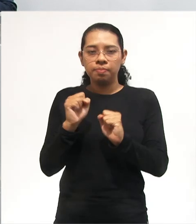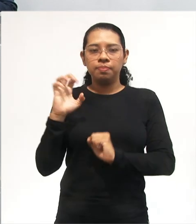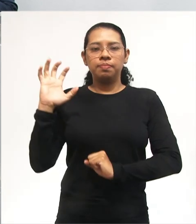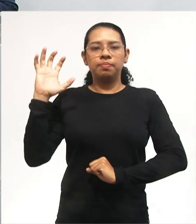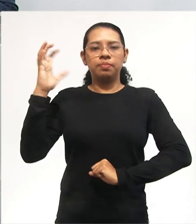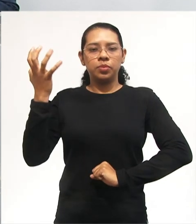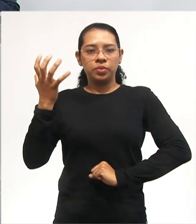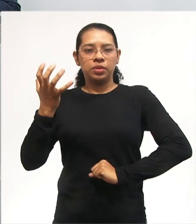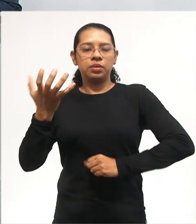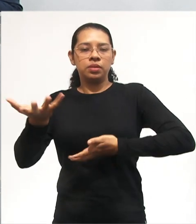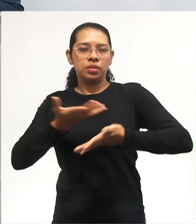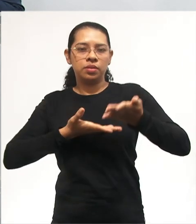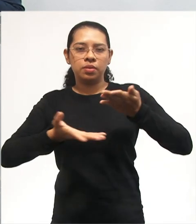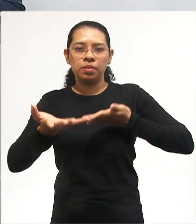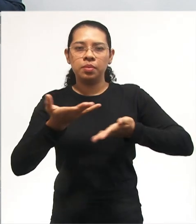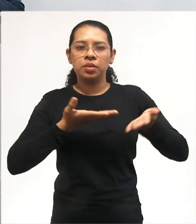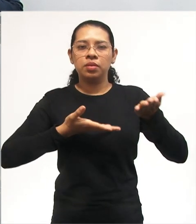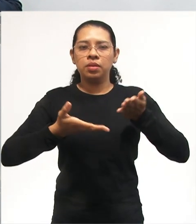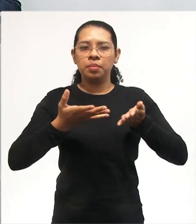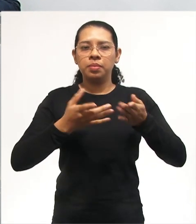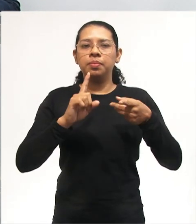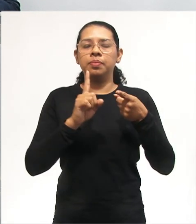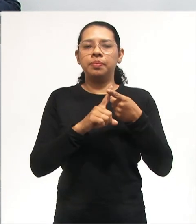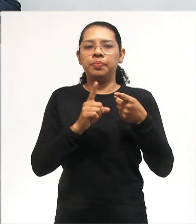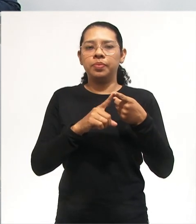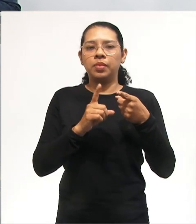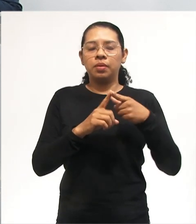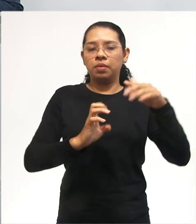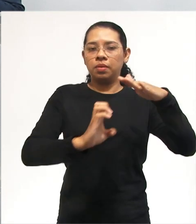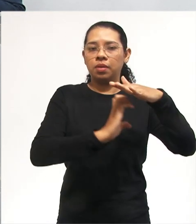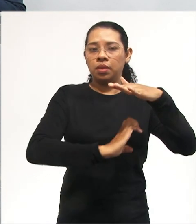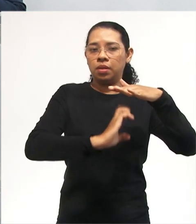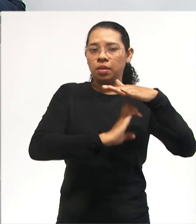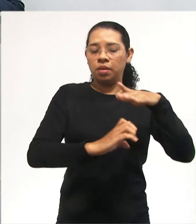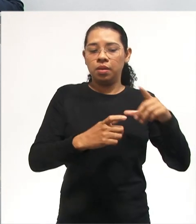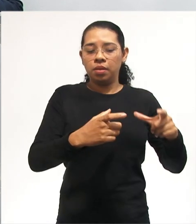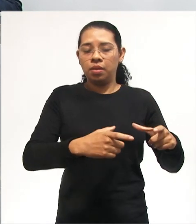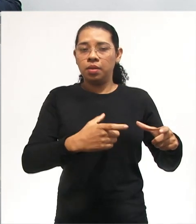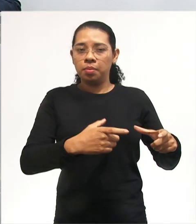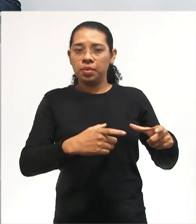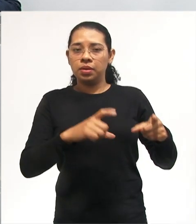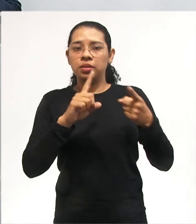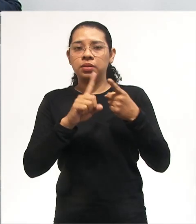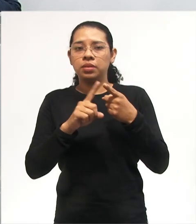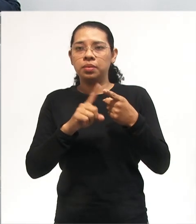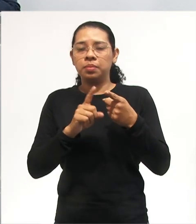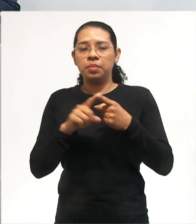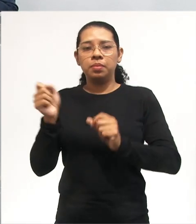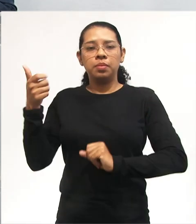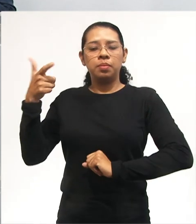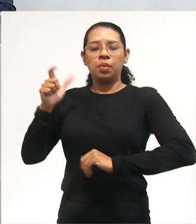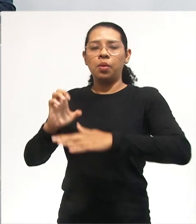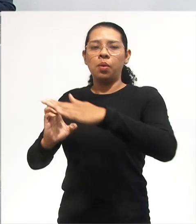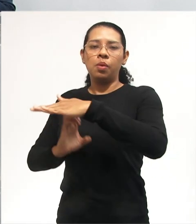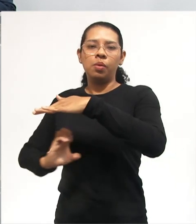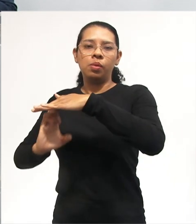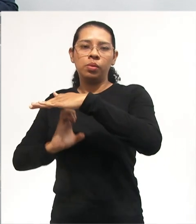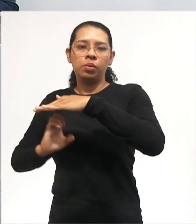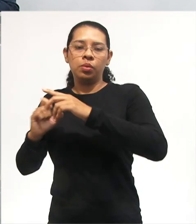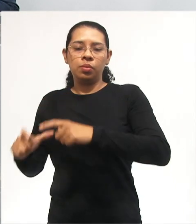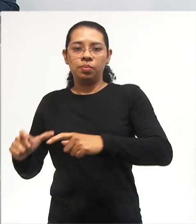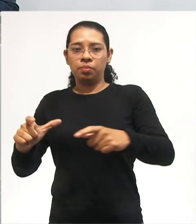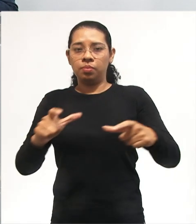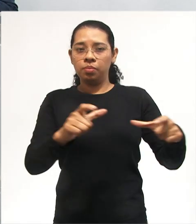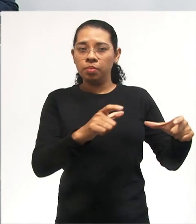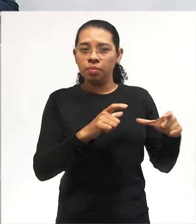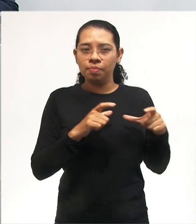essas interações. Também incubadoras de empresa, né? Centros de ciência, tecnologia e inovação, são todos espaços